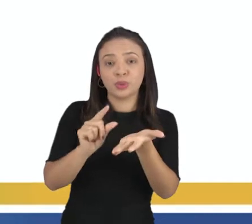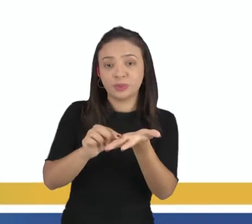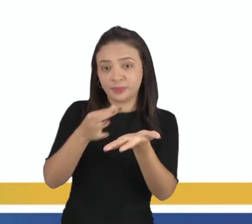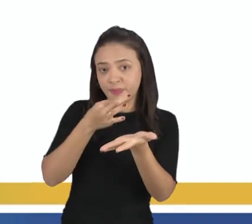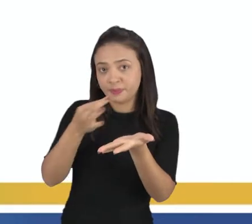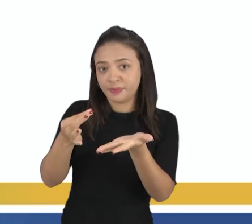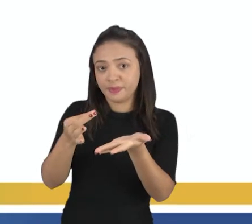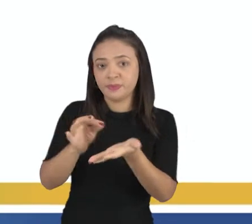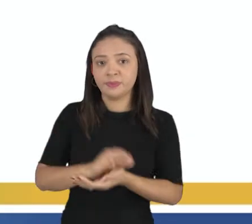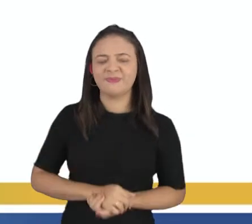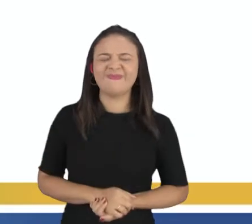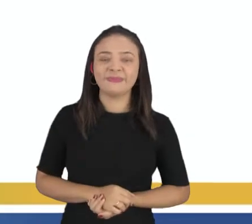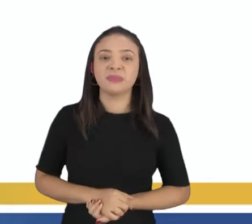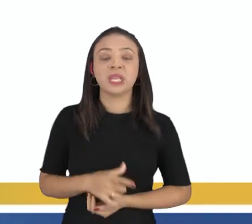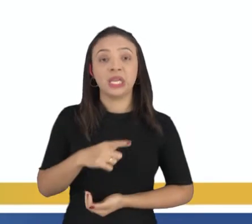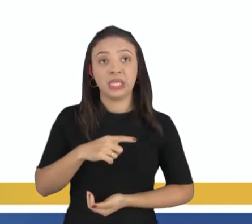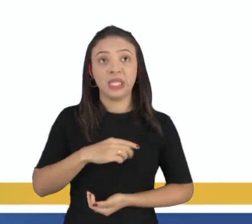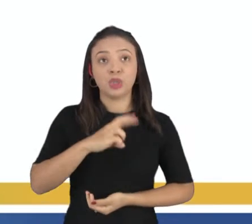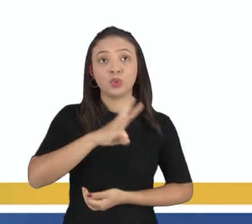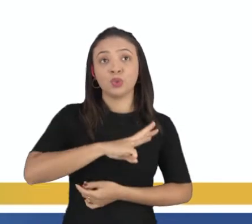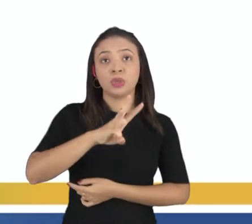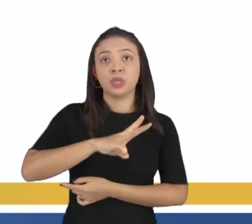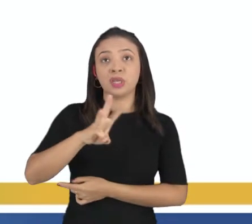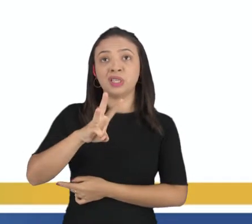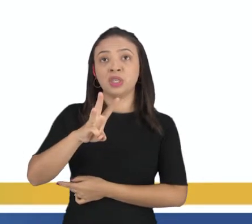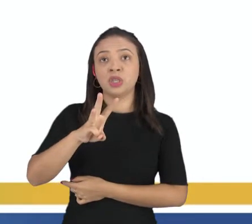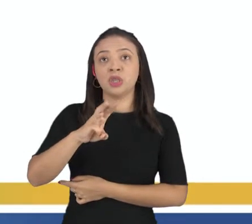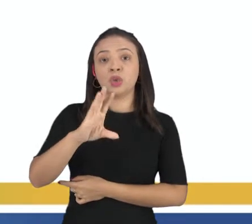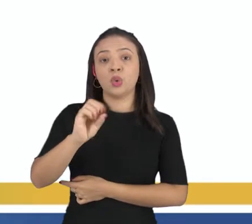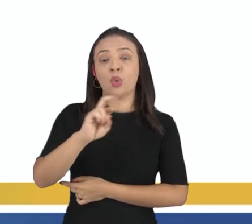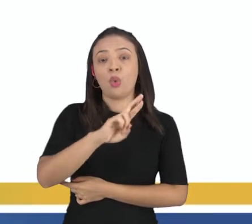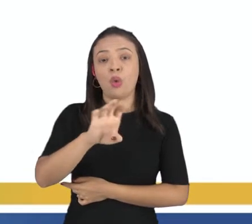opinião, tá lá no site do Correio Brasiliense,